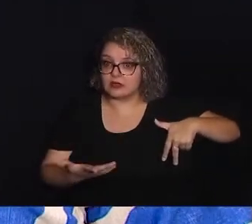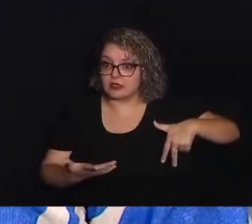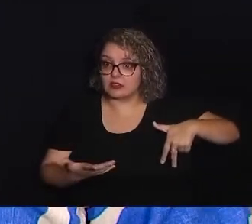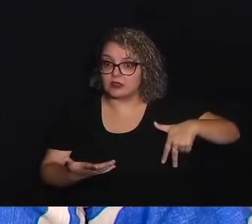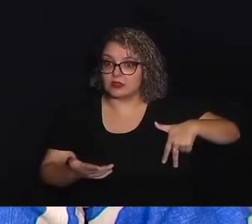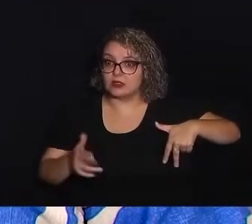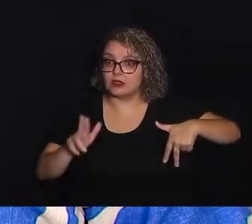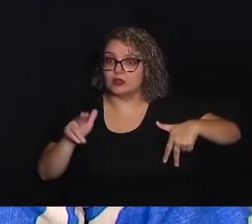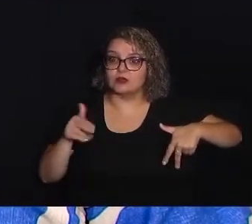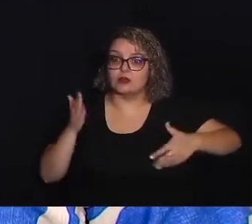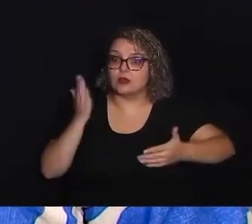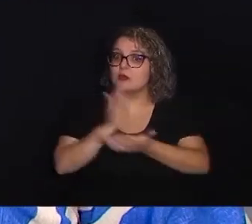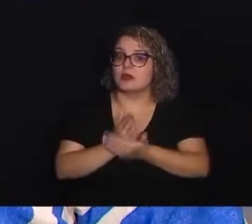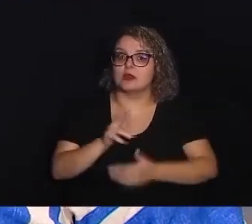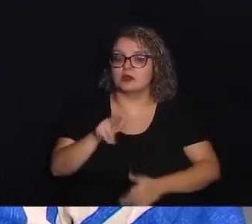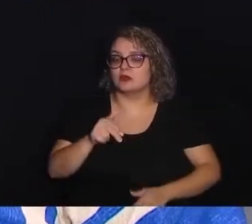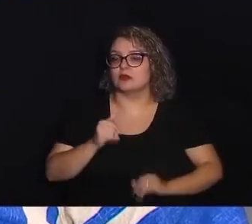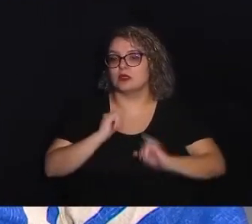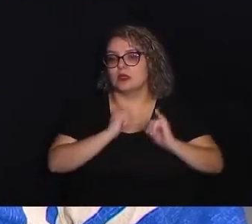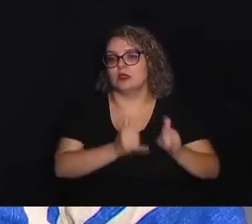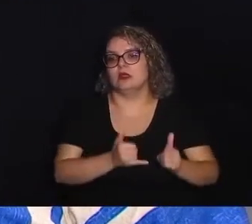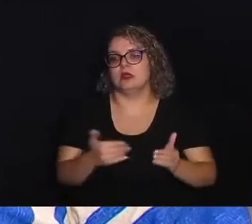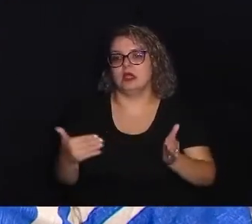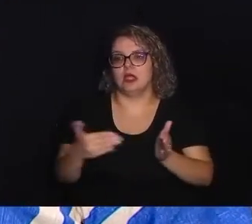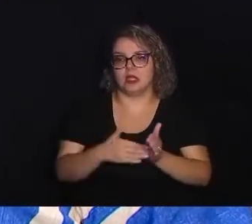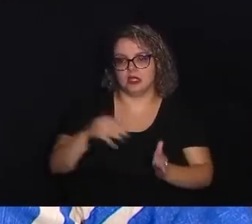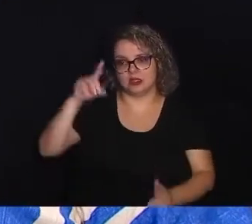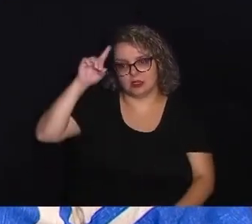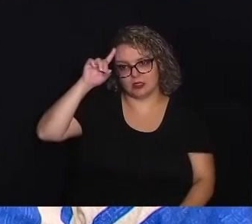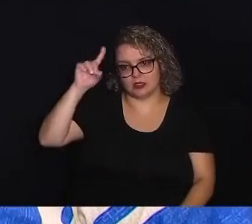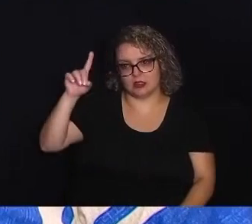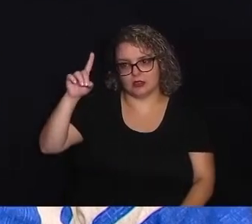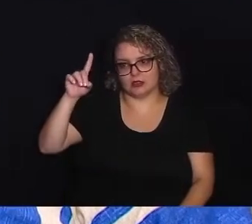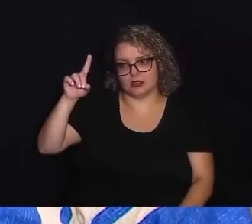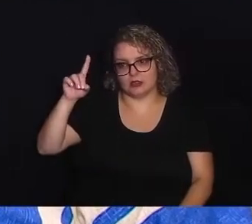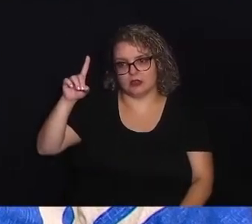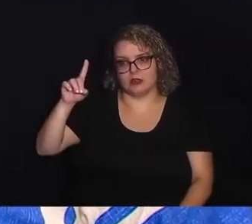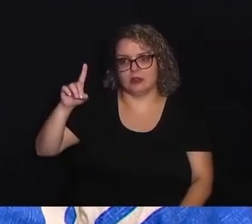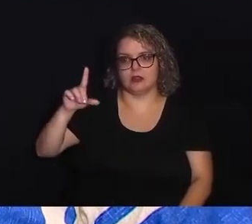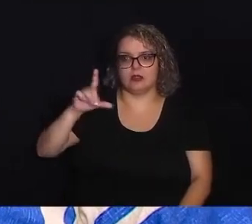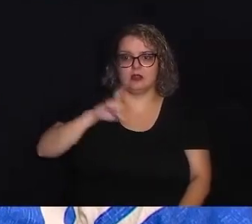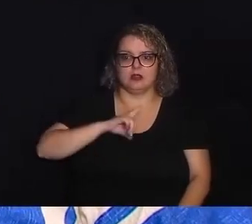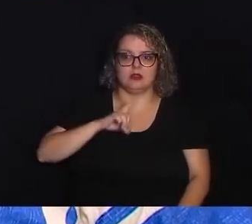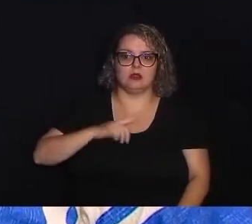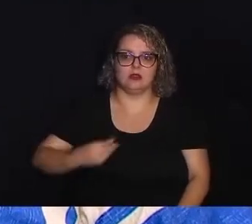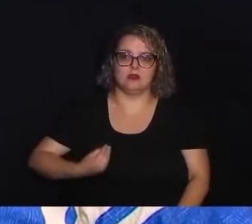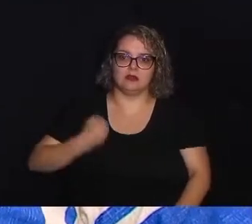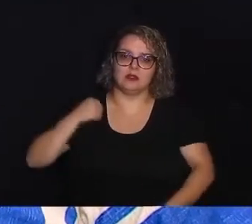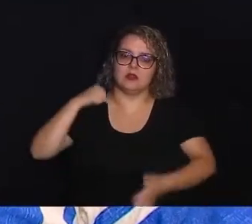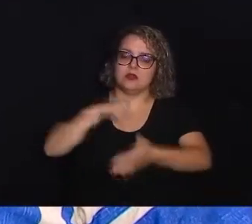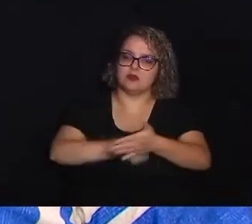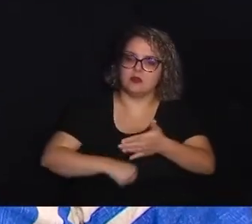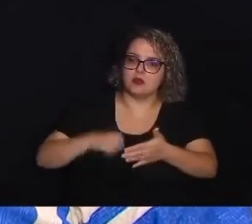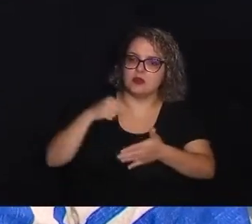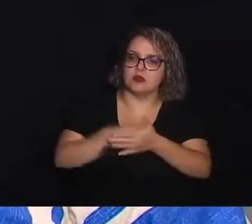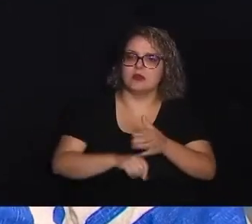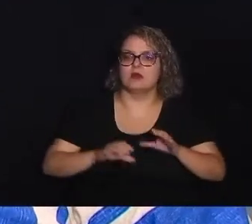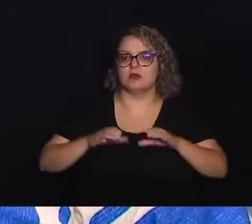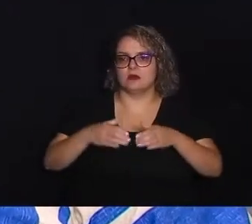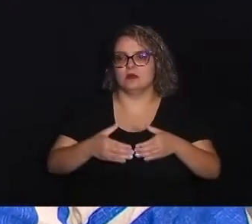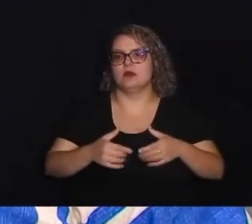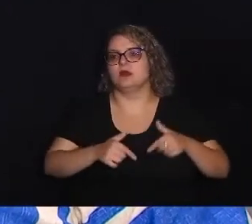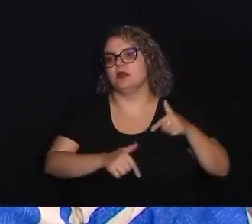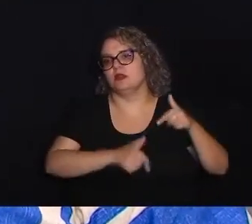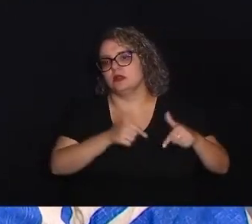um tiro nunca parou nunca desistiu até o dia em que ela teve vida ela